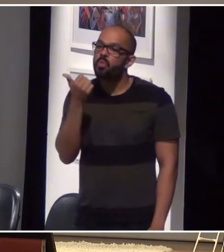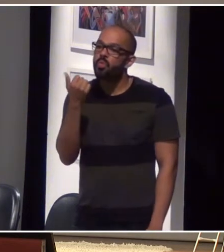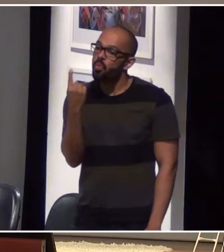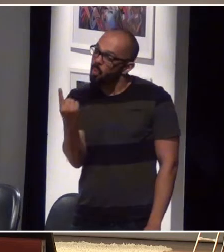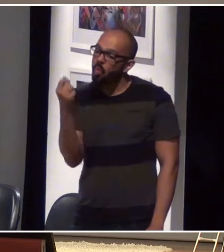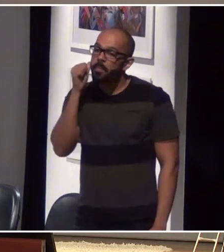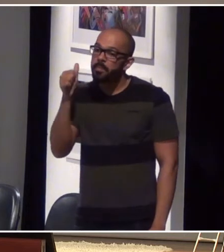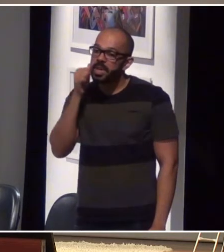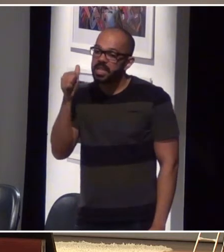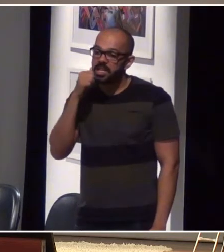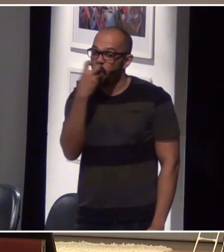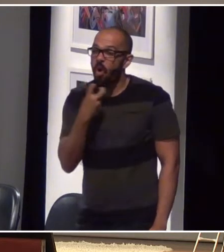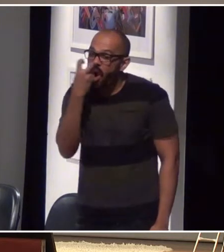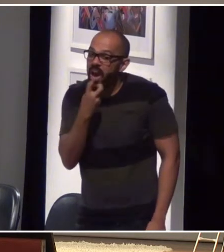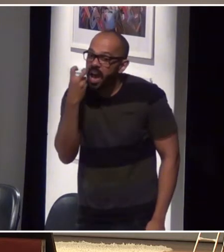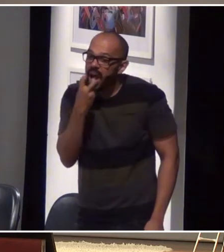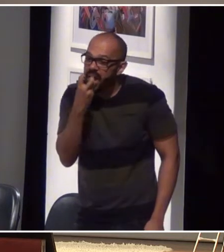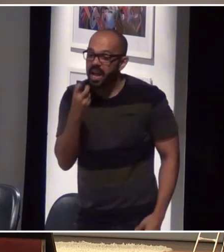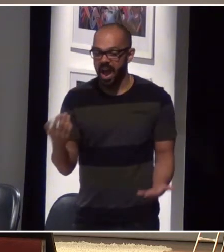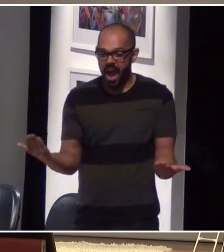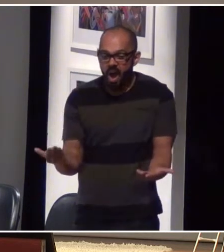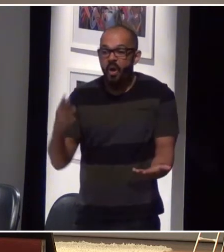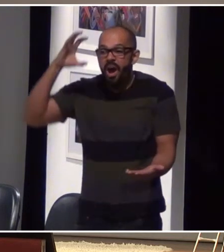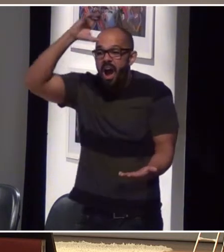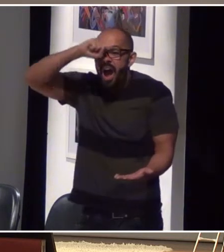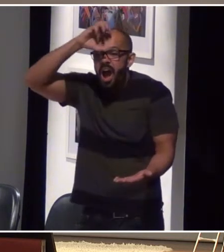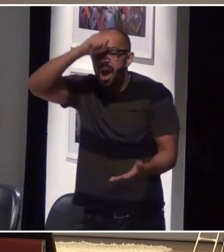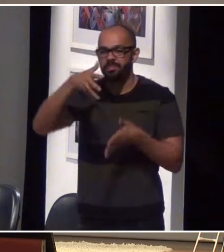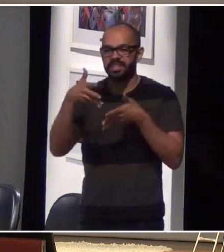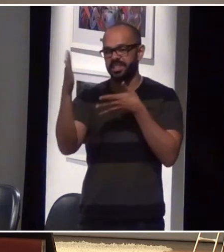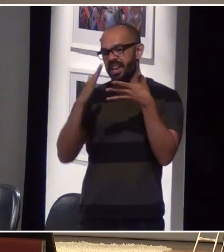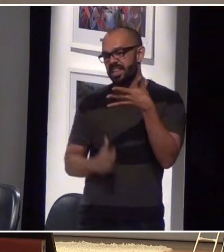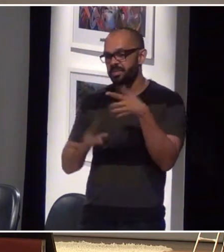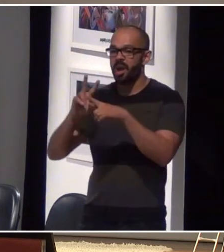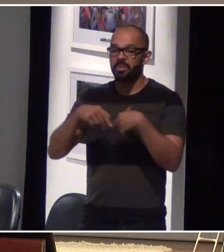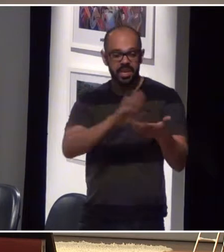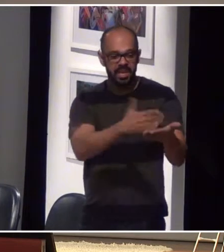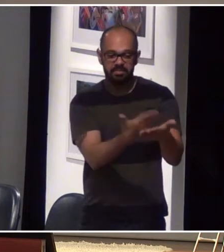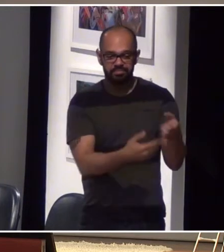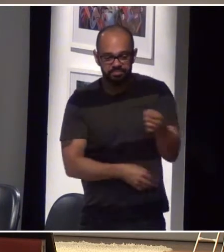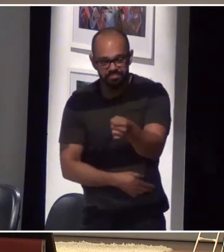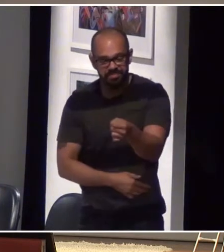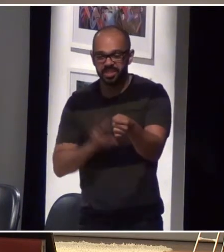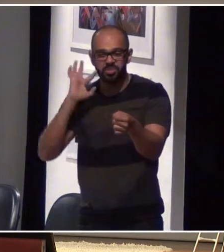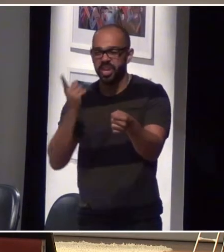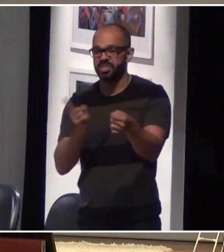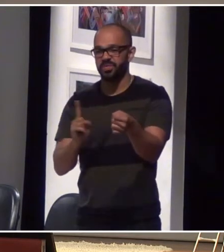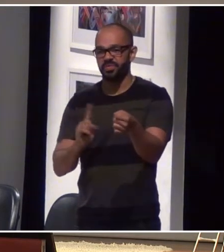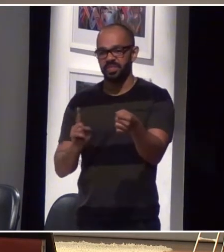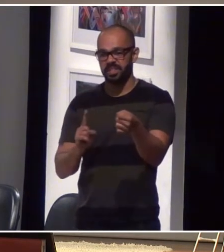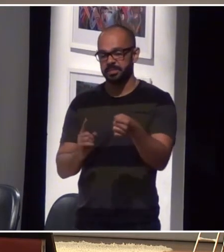uma menina oralizada que está agora, então, aprendendo Libras, porque o recurso do intérprete para ela também não